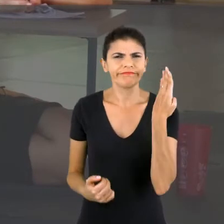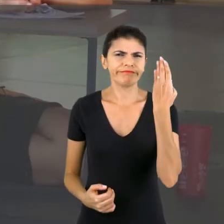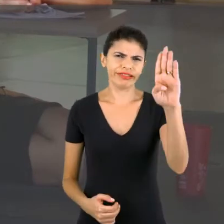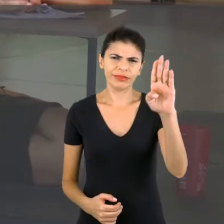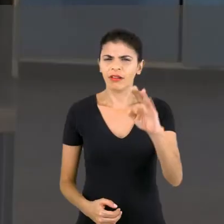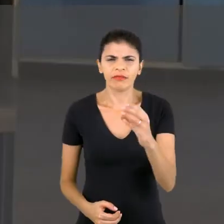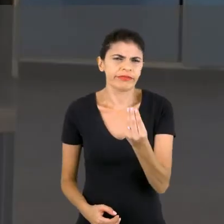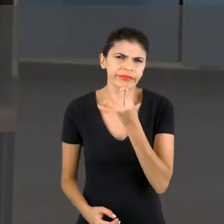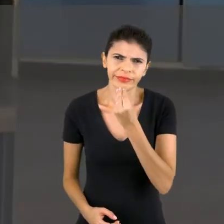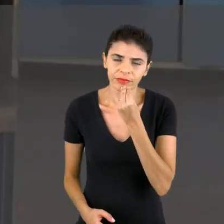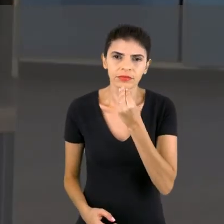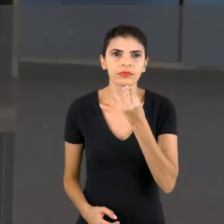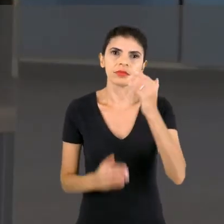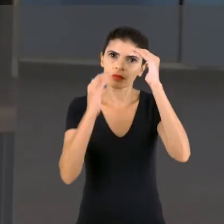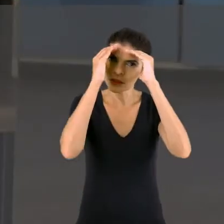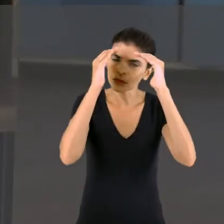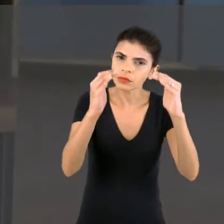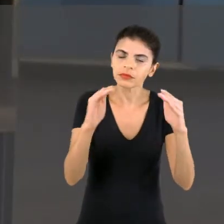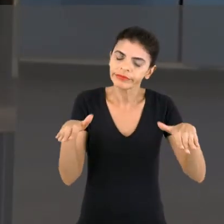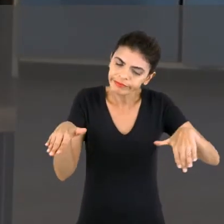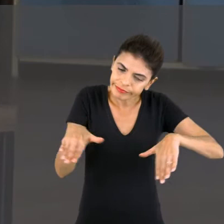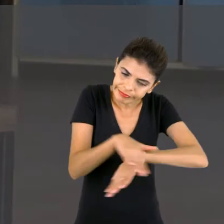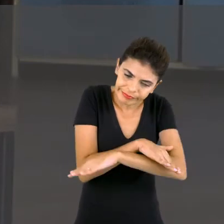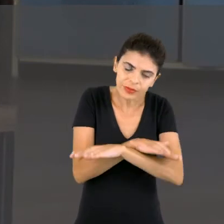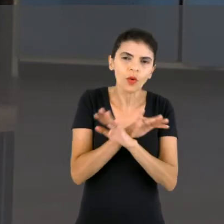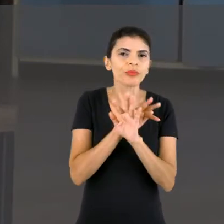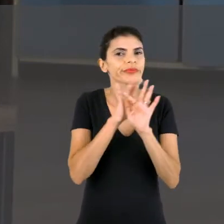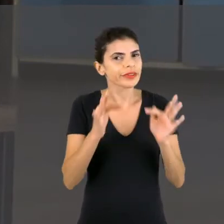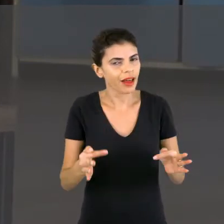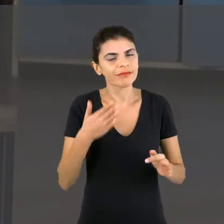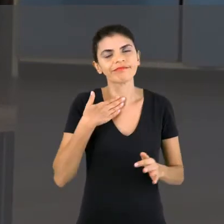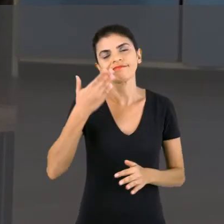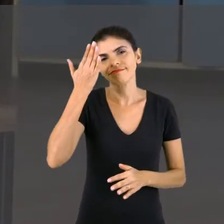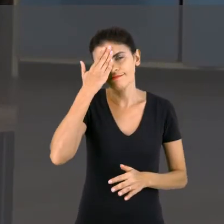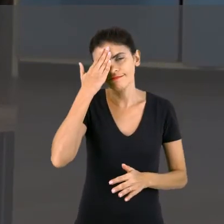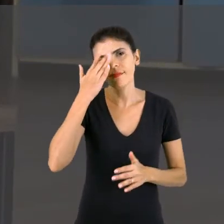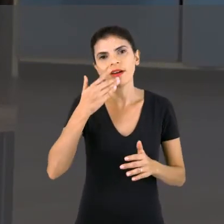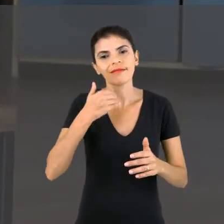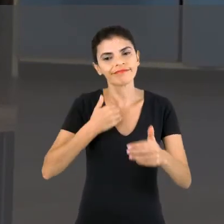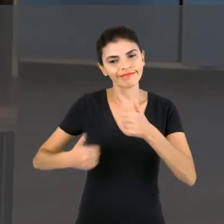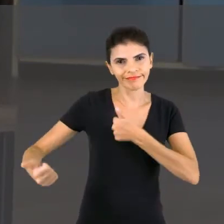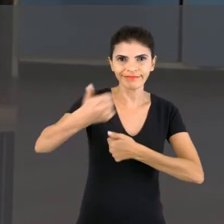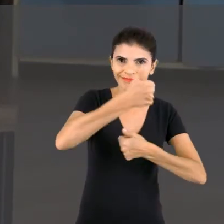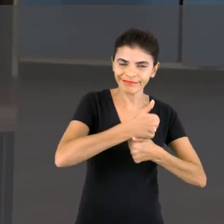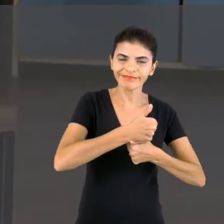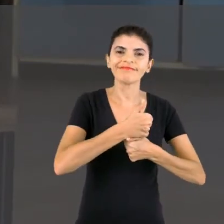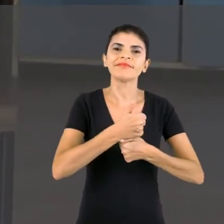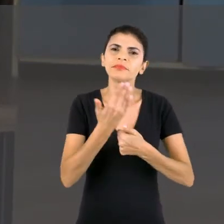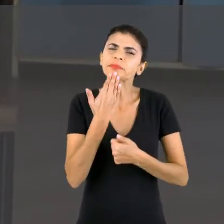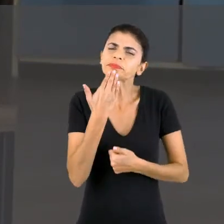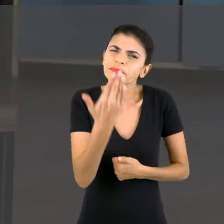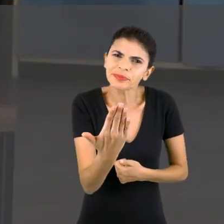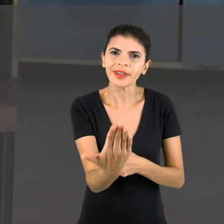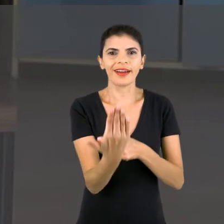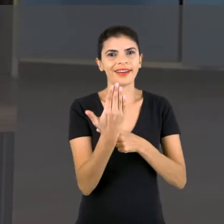cara de pau, né? É claro que com respeito, humildade, a gente entende que a gente está no lugar de solicitar, de pedir, a